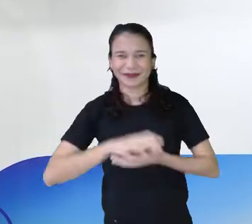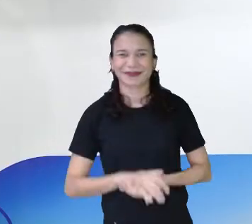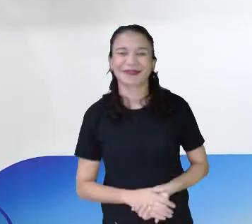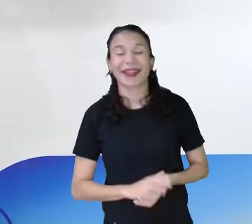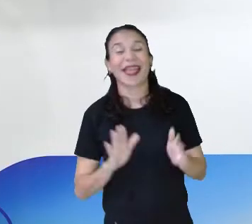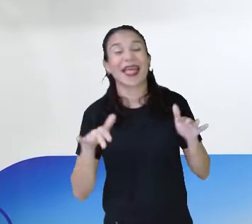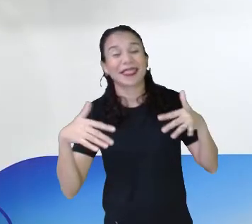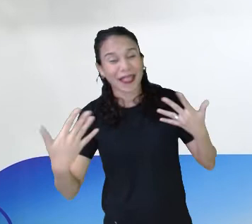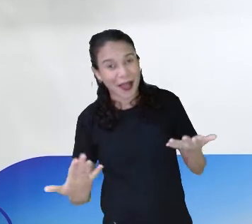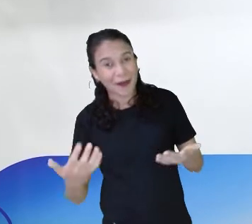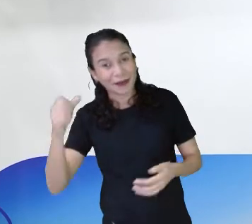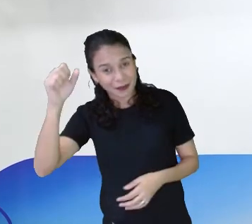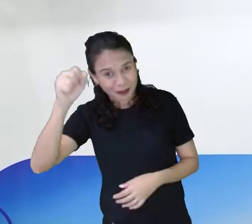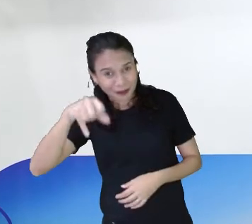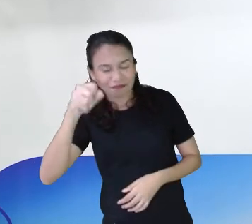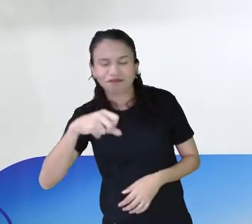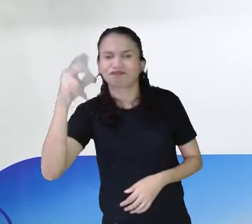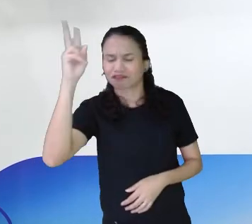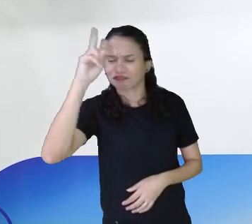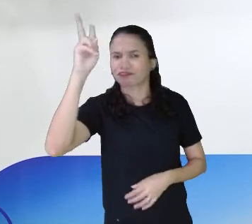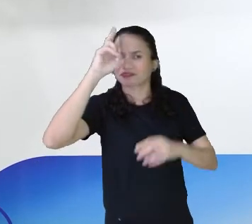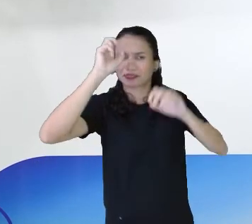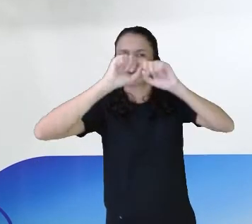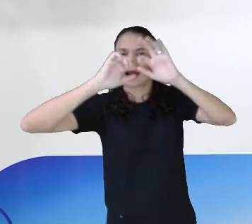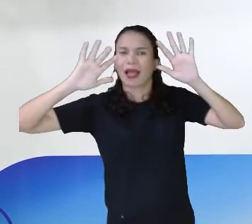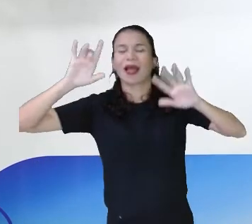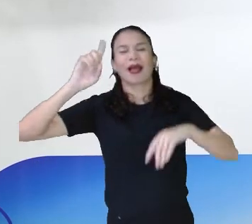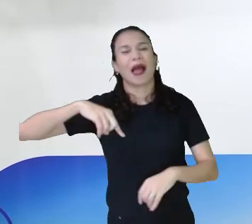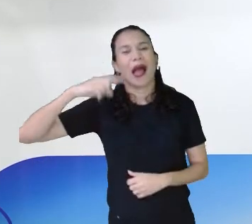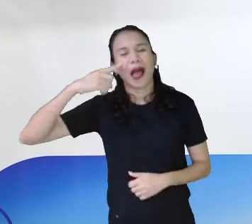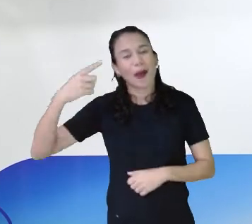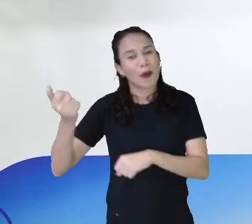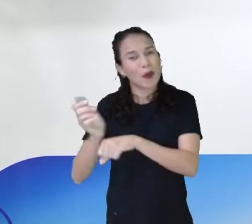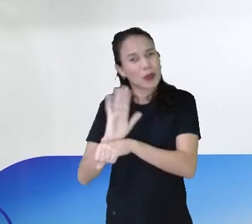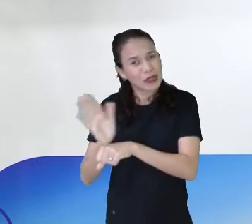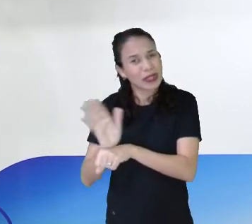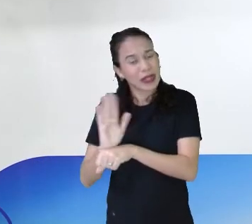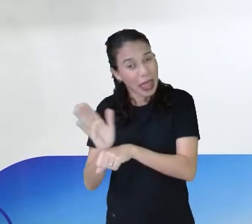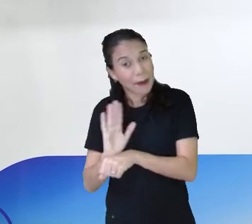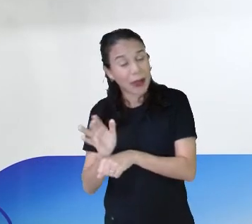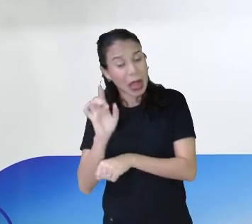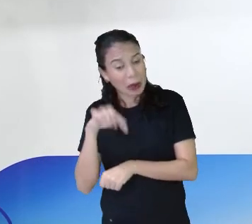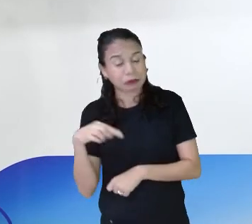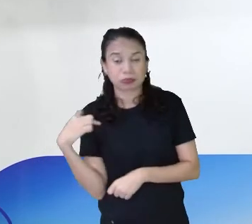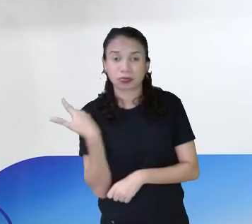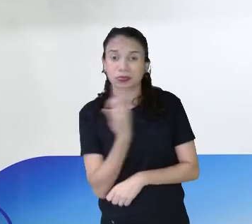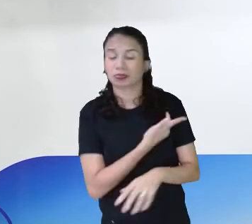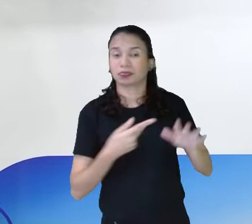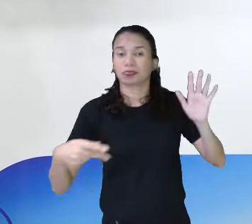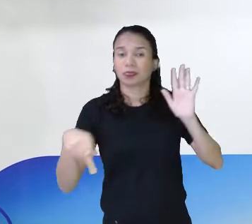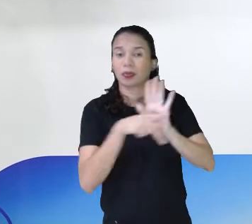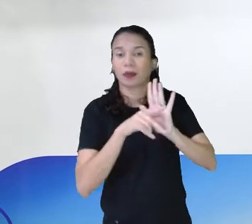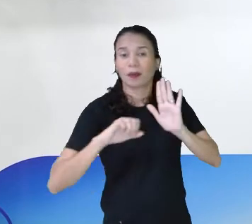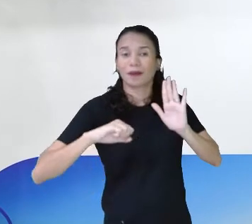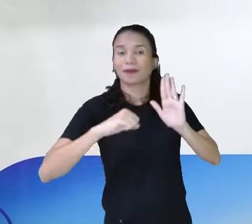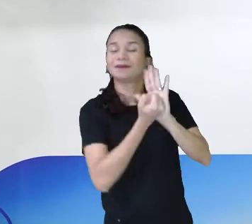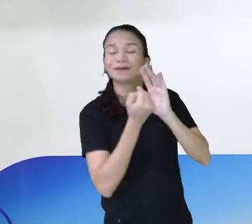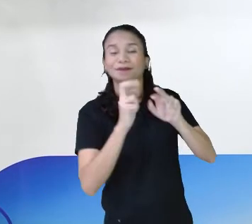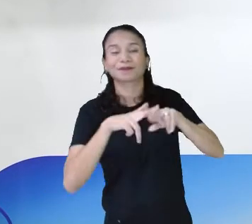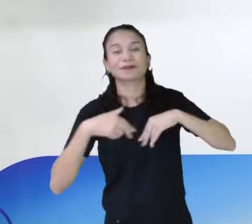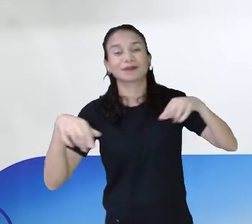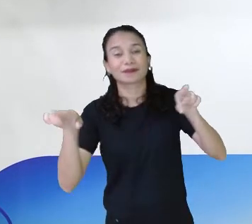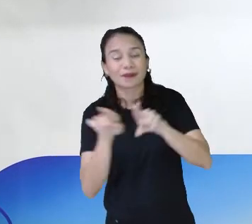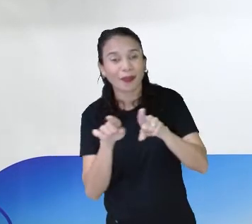verdade. Então, é isso mesmo. Bem lembrado, Yasmin. O Cinema São Luís é também um dos nossos patrimônios. E